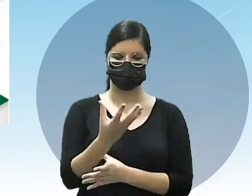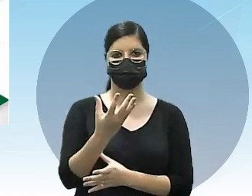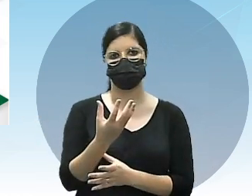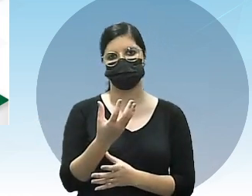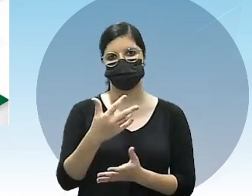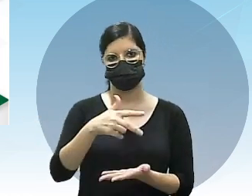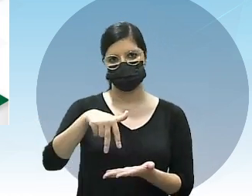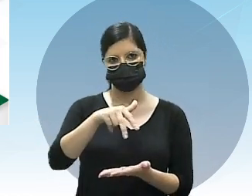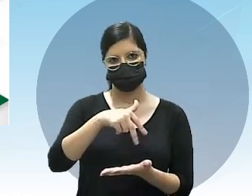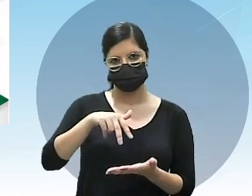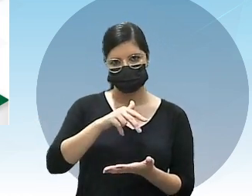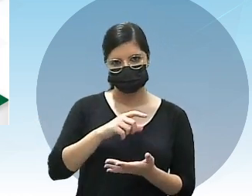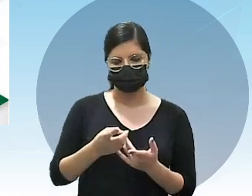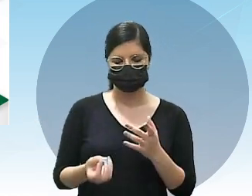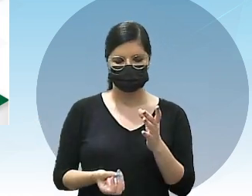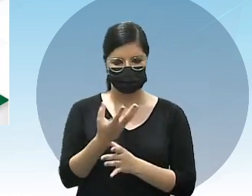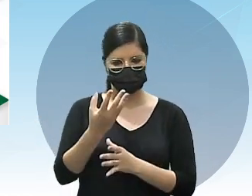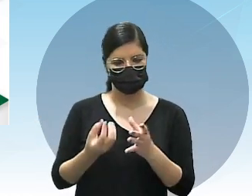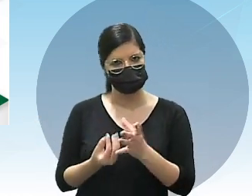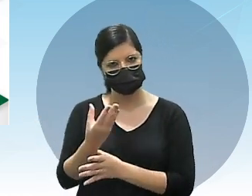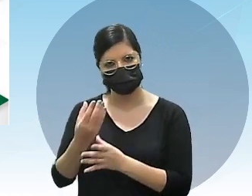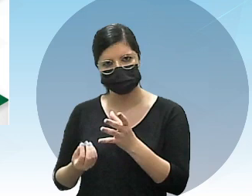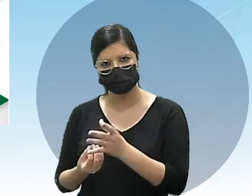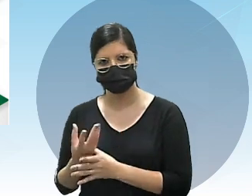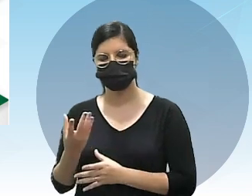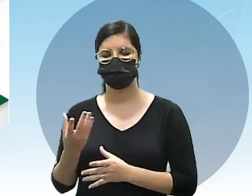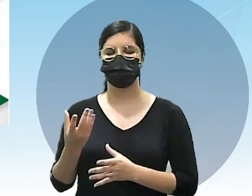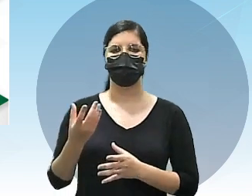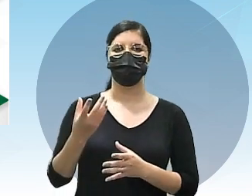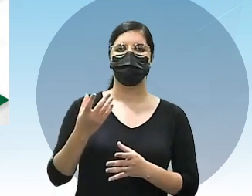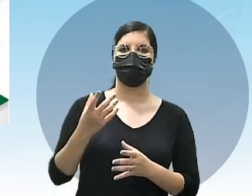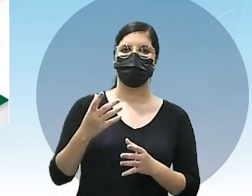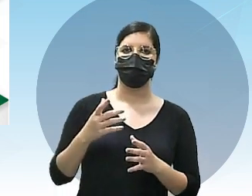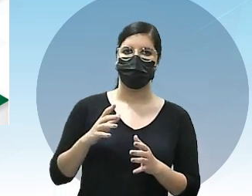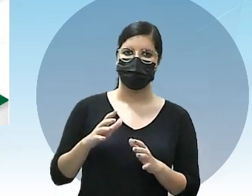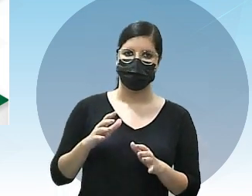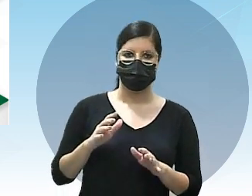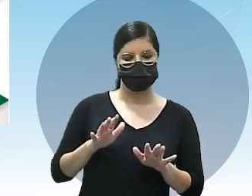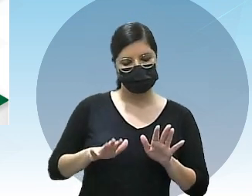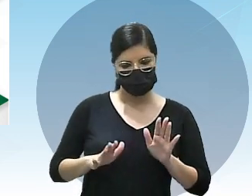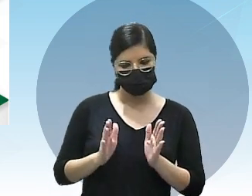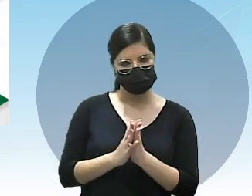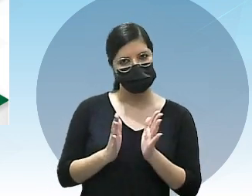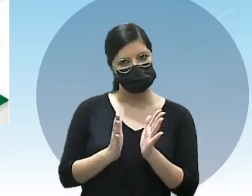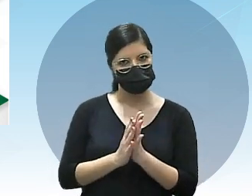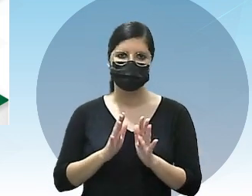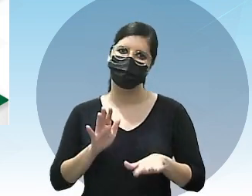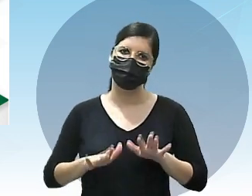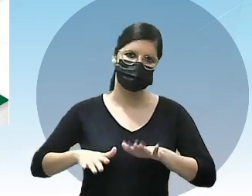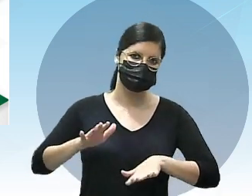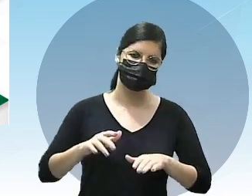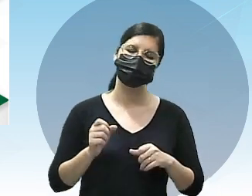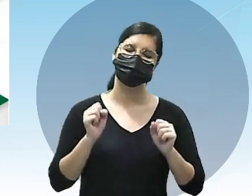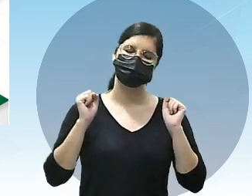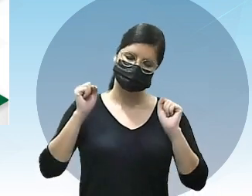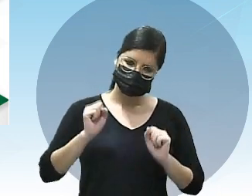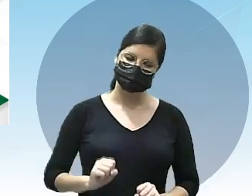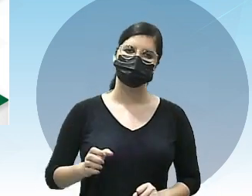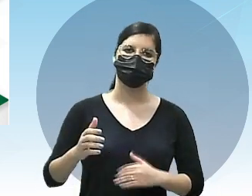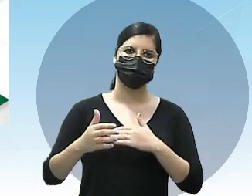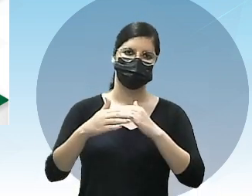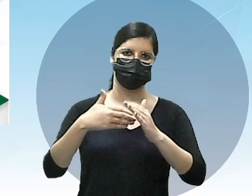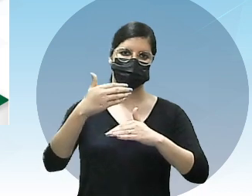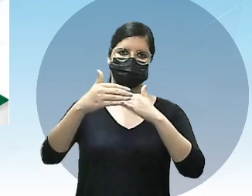gerar coreografia você primeiro eles vão lá e vão criando não querendo através do bater de pé do bater de mão no próprio corpo e eles vão